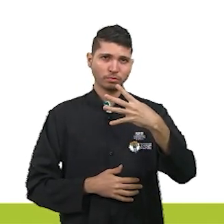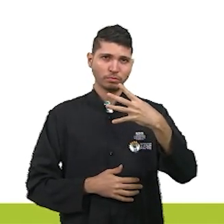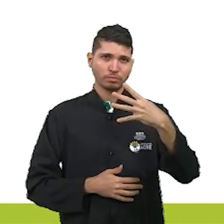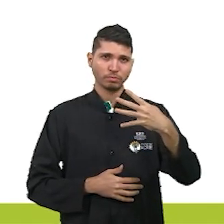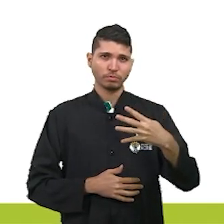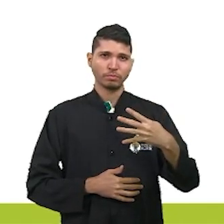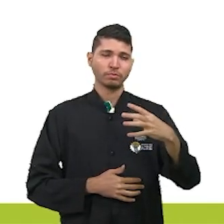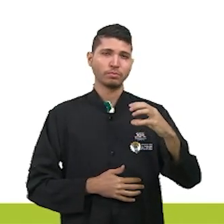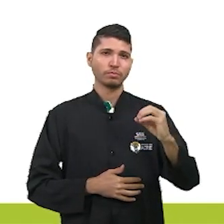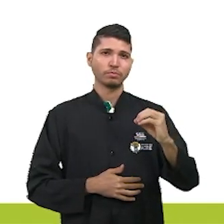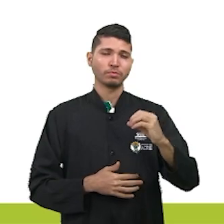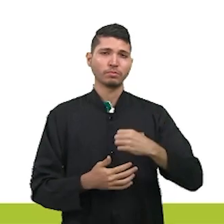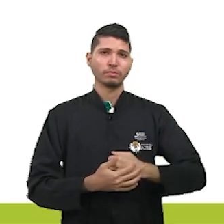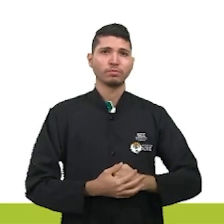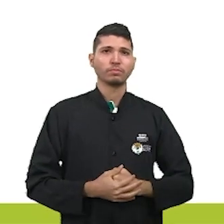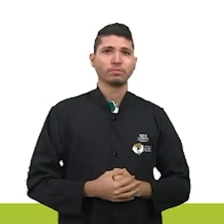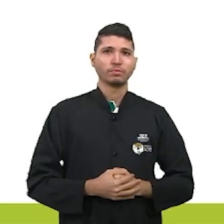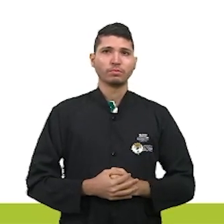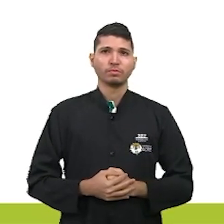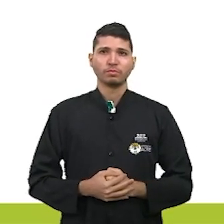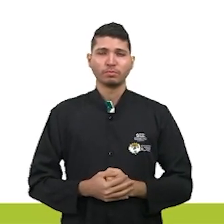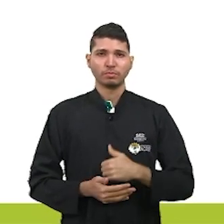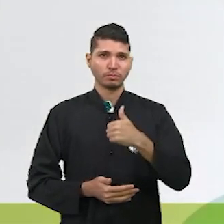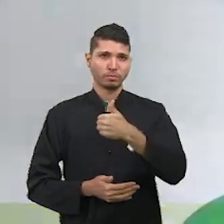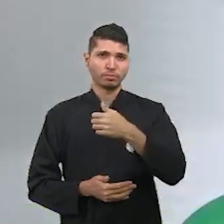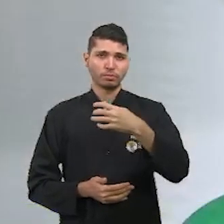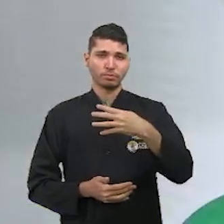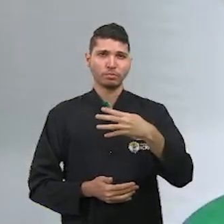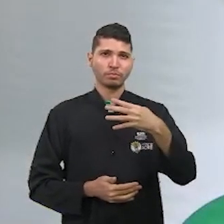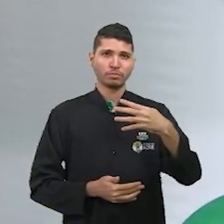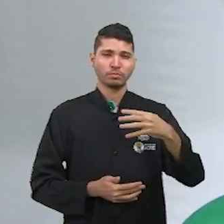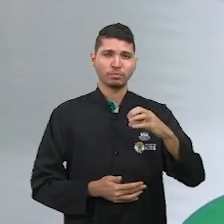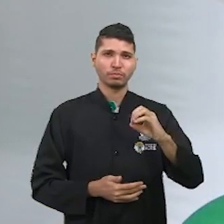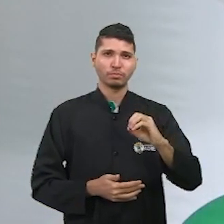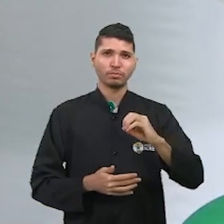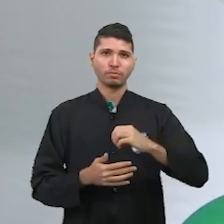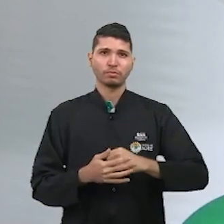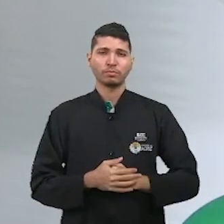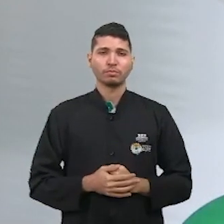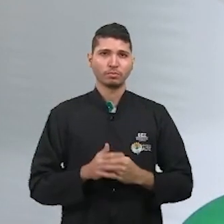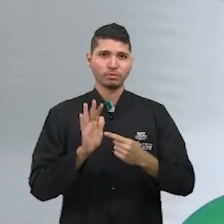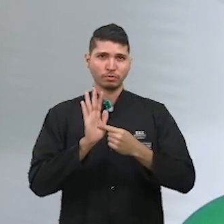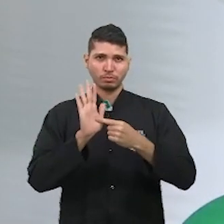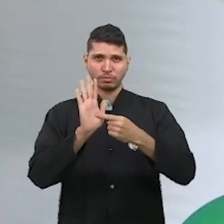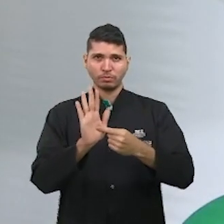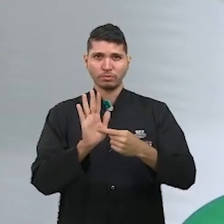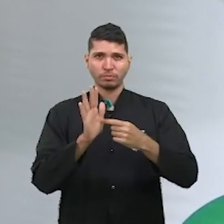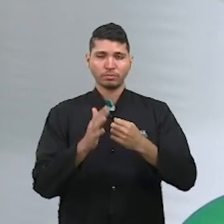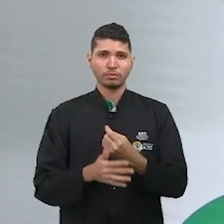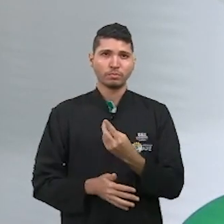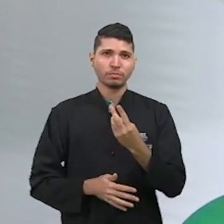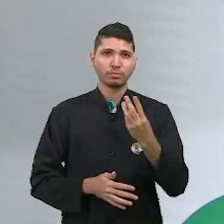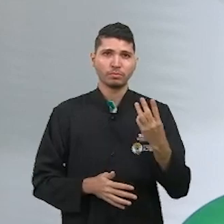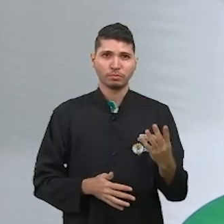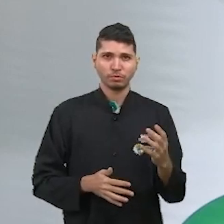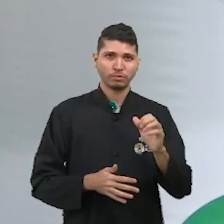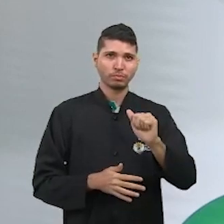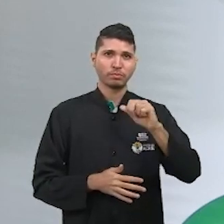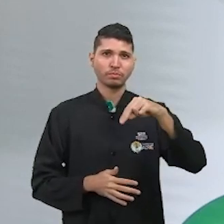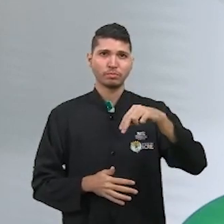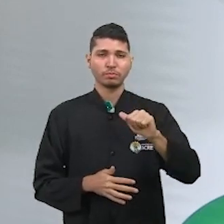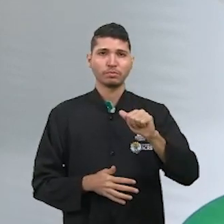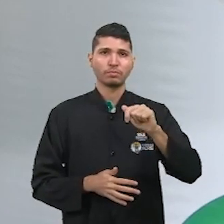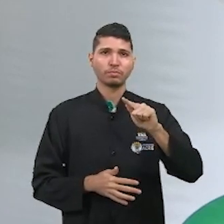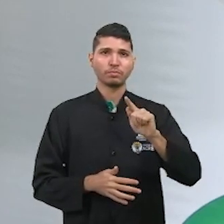1440. E esse 1440, ele vai representar a quantidade de anagramas possíveis